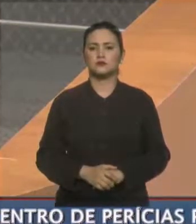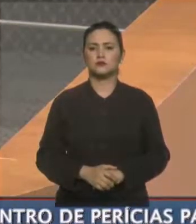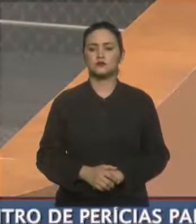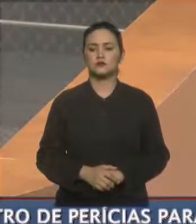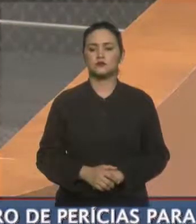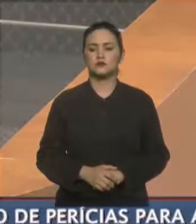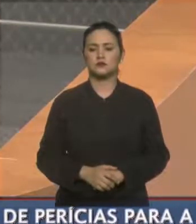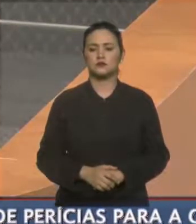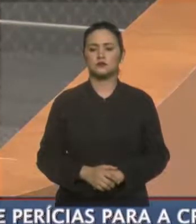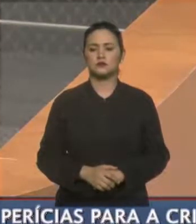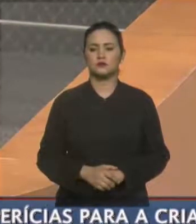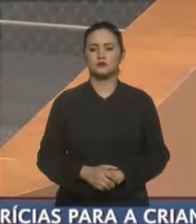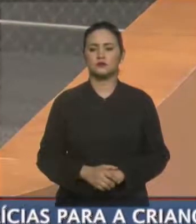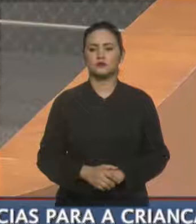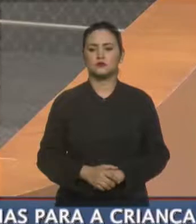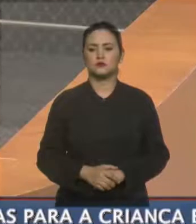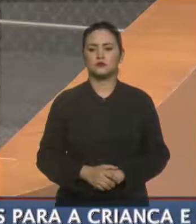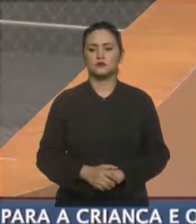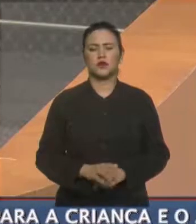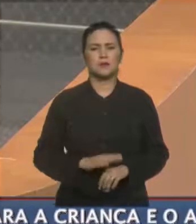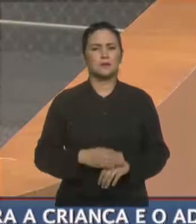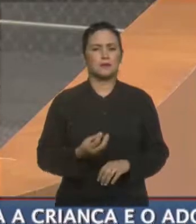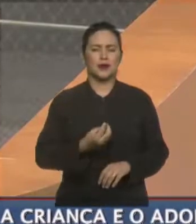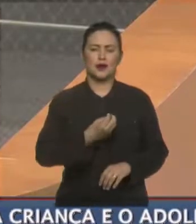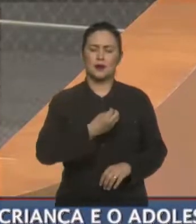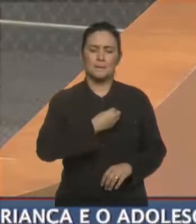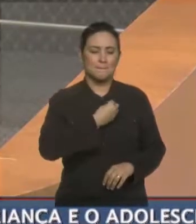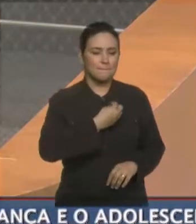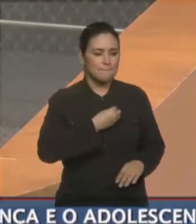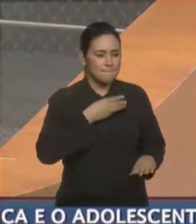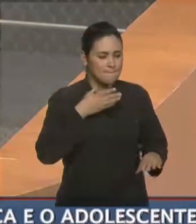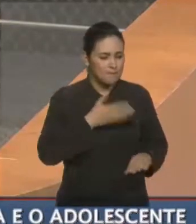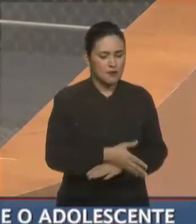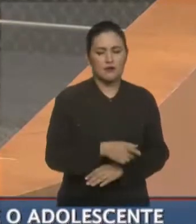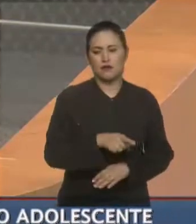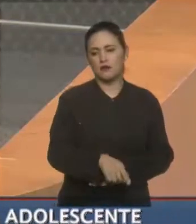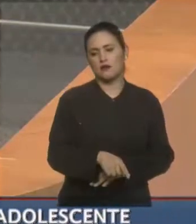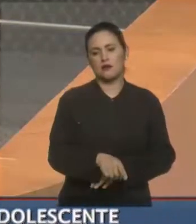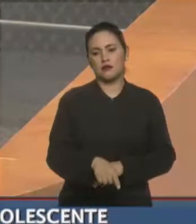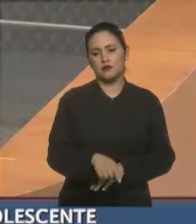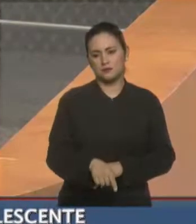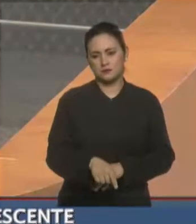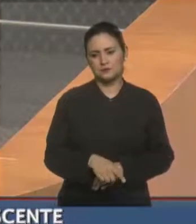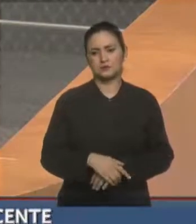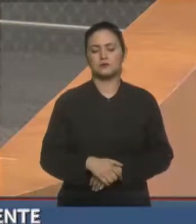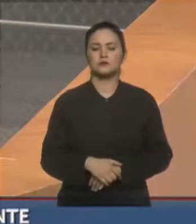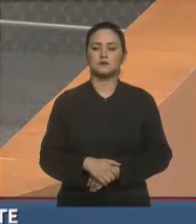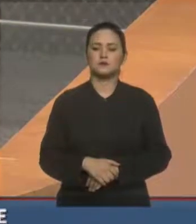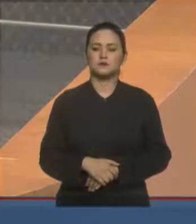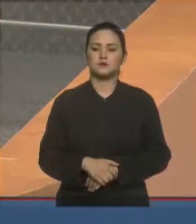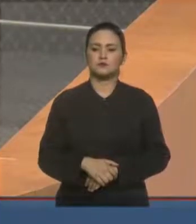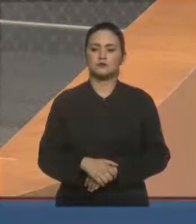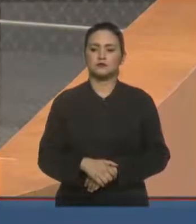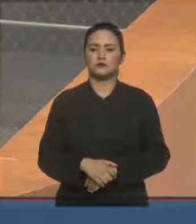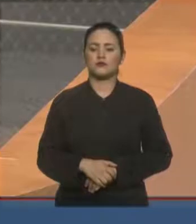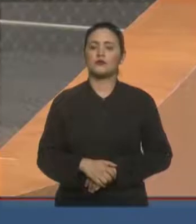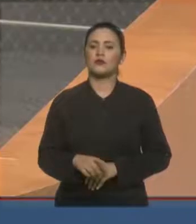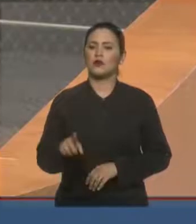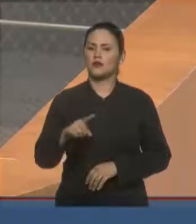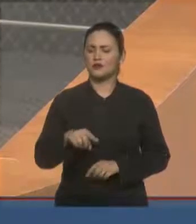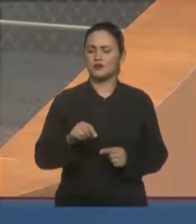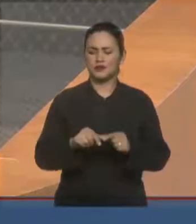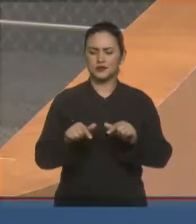mais presentes do que nós, que estamos um pouquinho distantes, como no Instituto de Criminalística, mas vocês fazem toda a